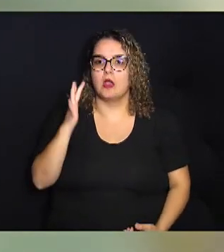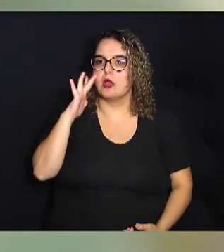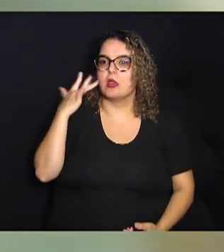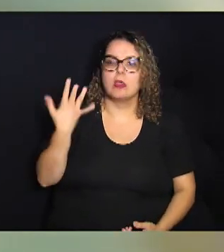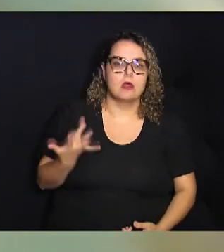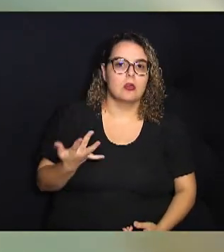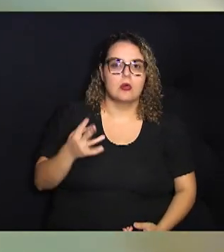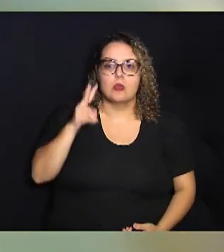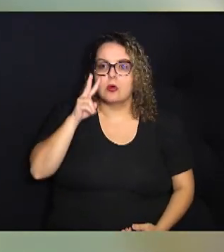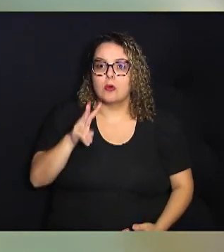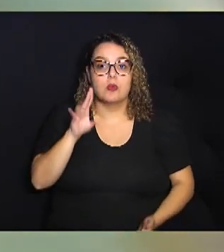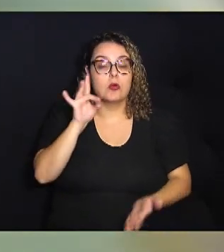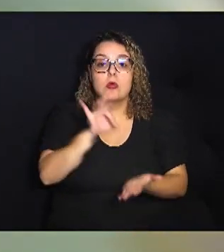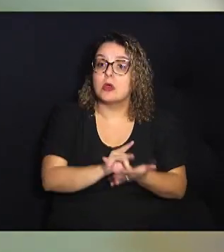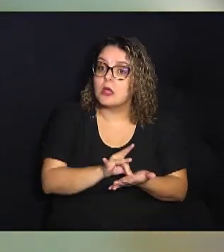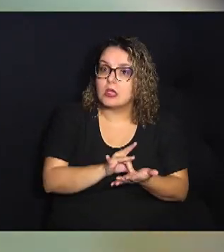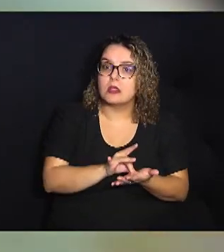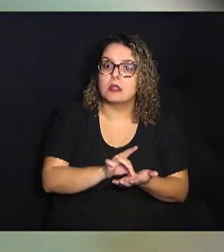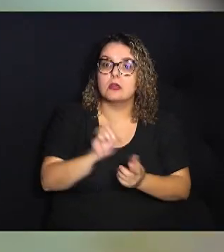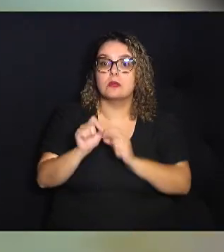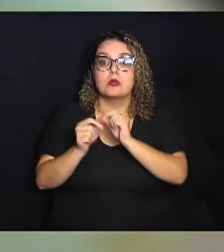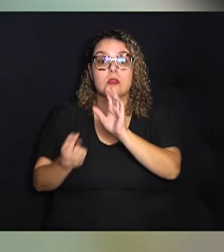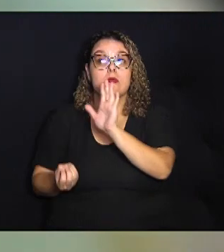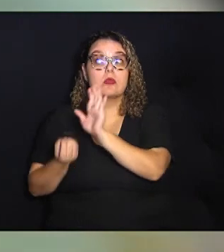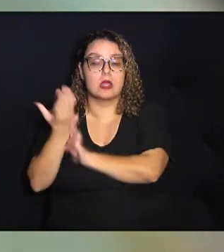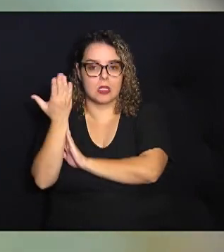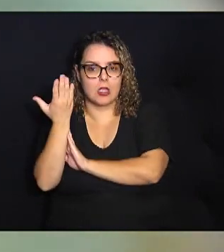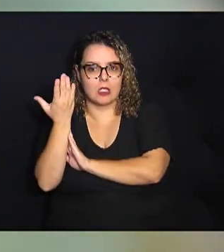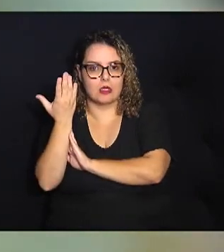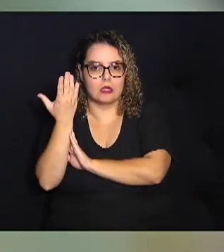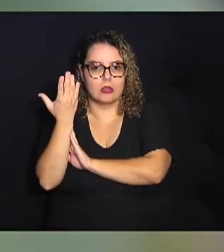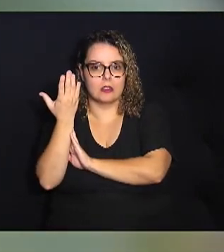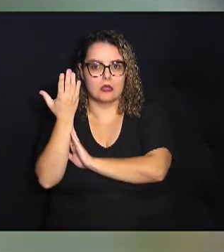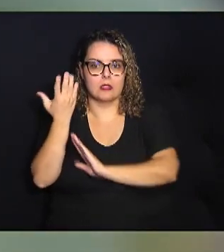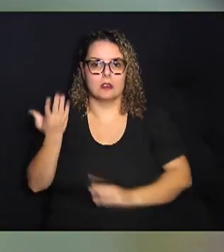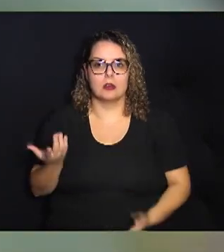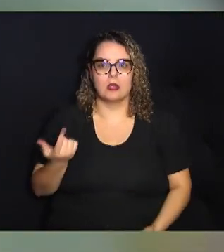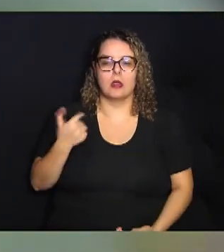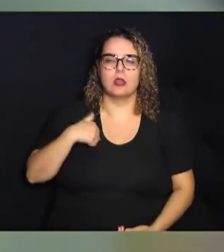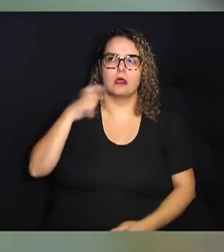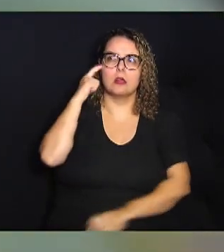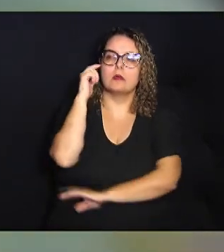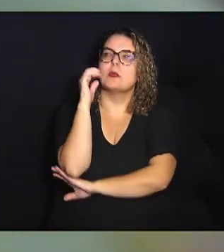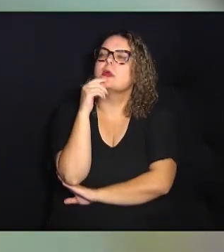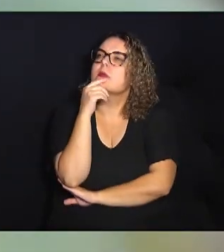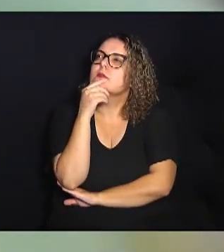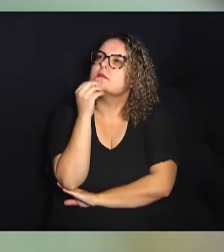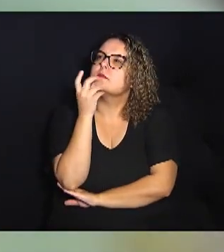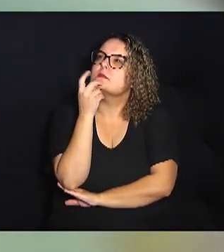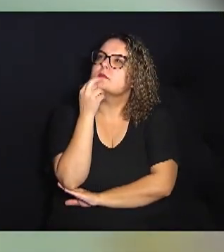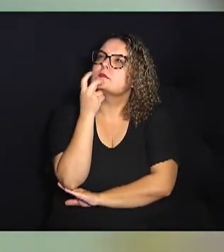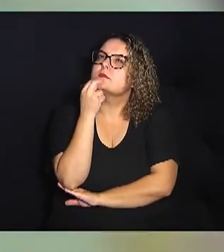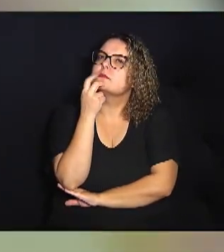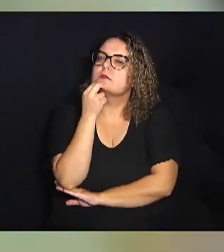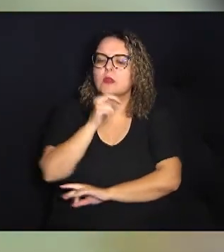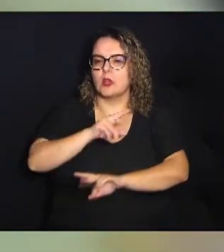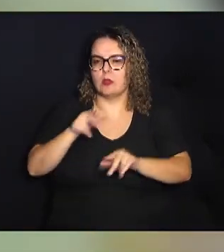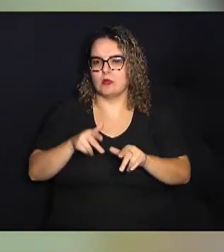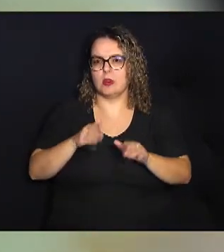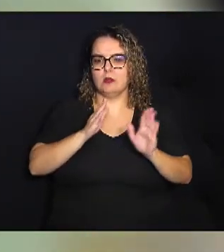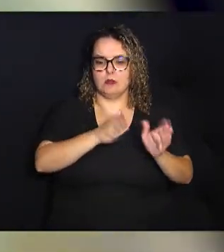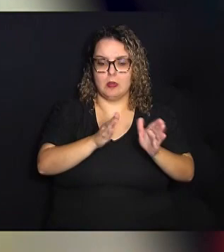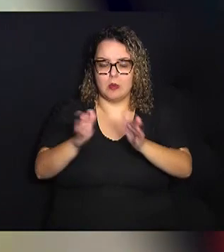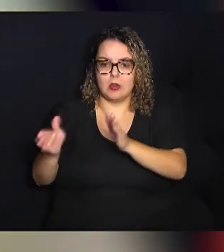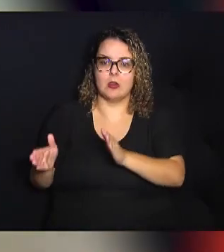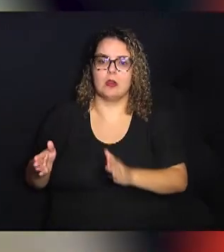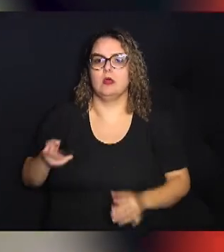vi realmente e o que eu criei. E me fez pensar também várias partes, né? Aí